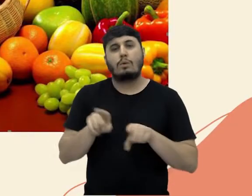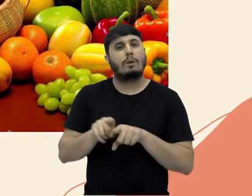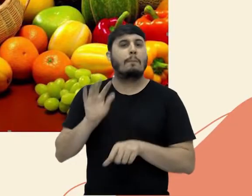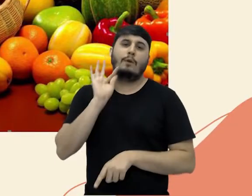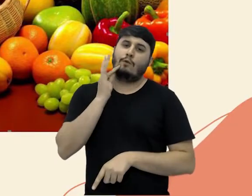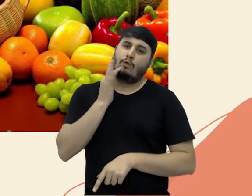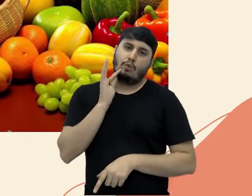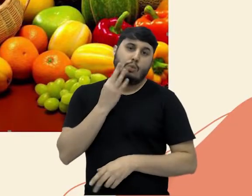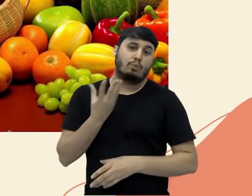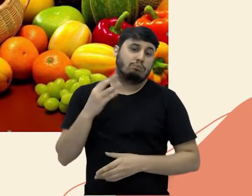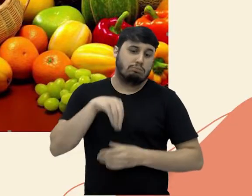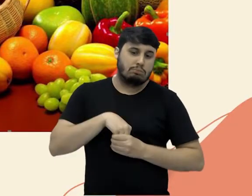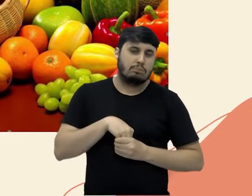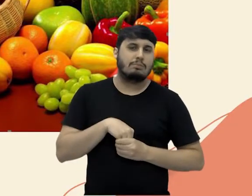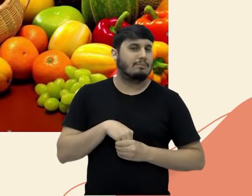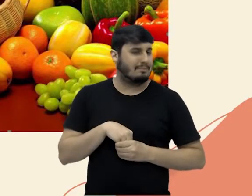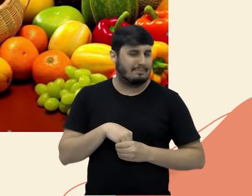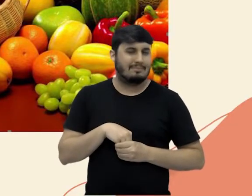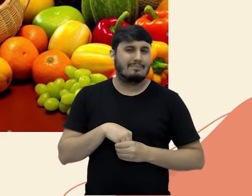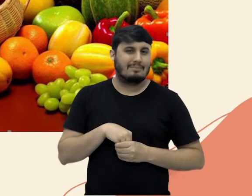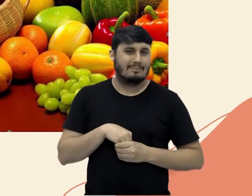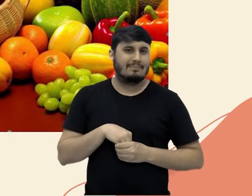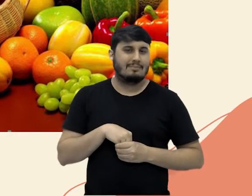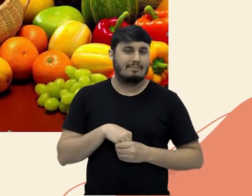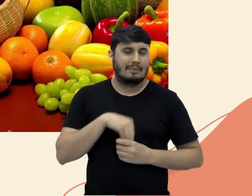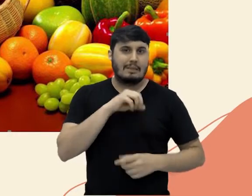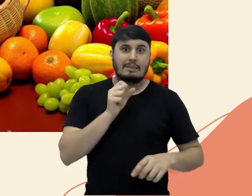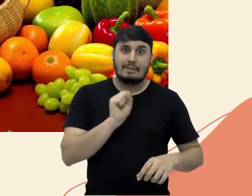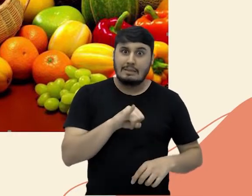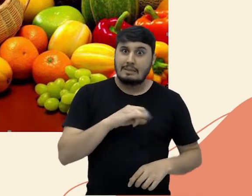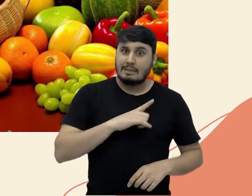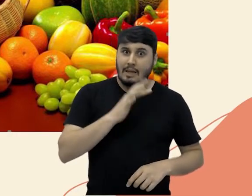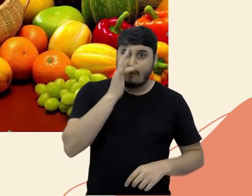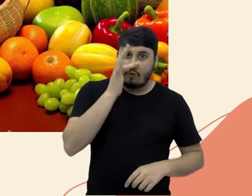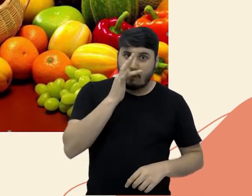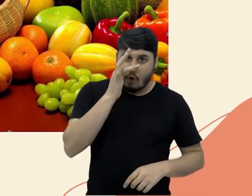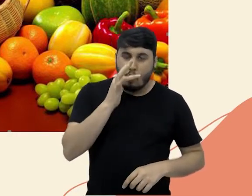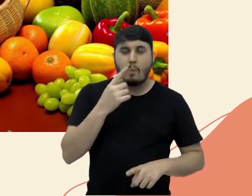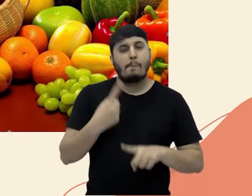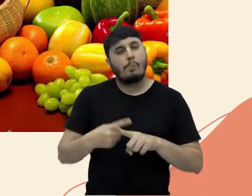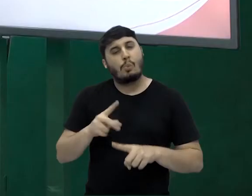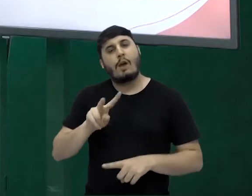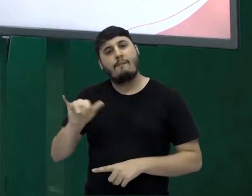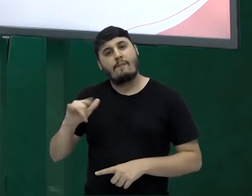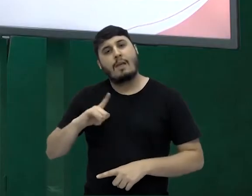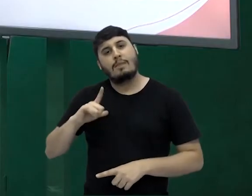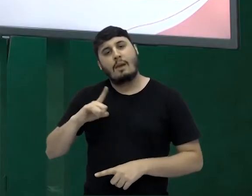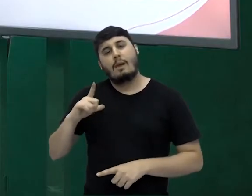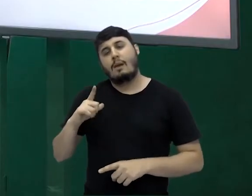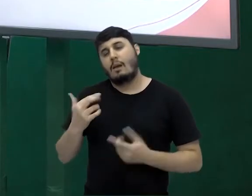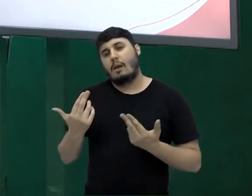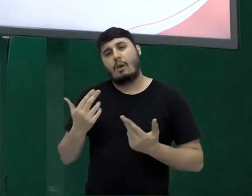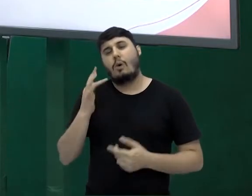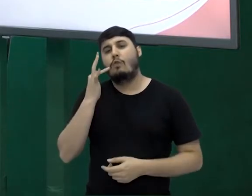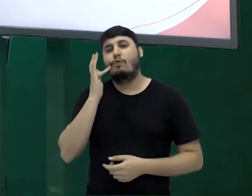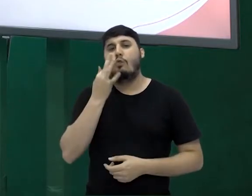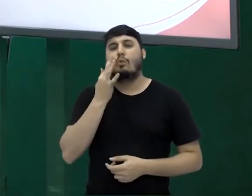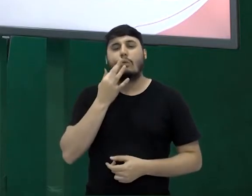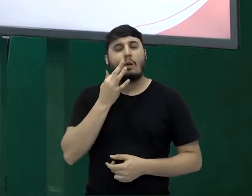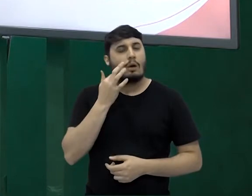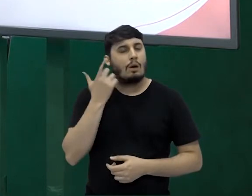Flor e fruto. Flor e consequência, fruto. Tá? A partir